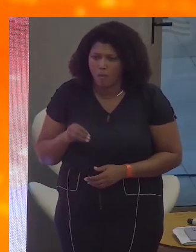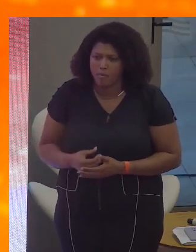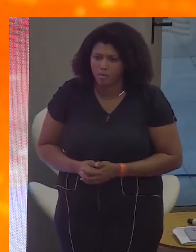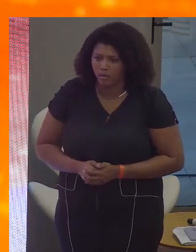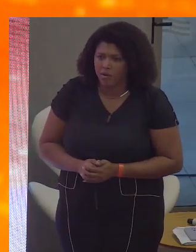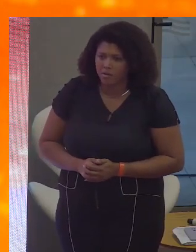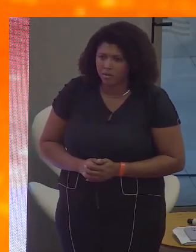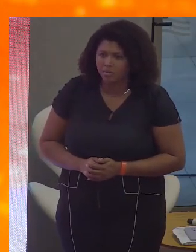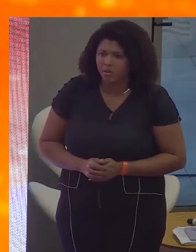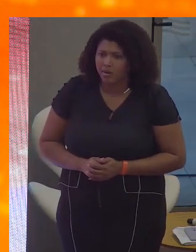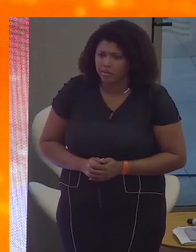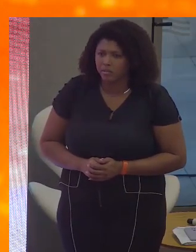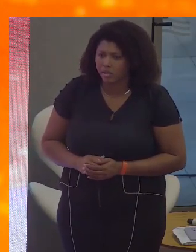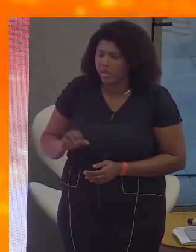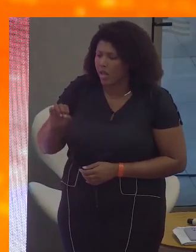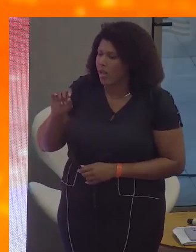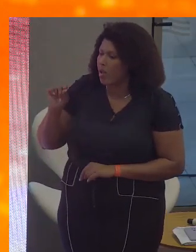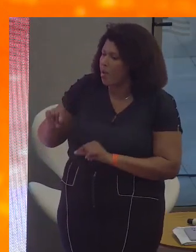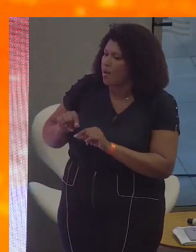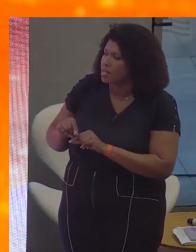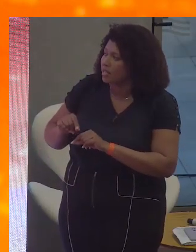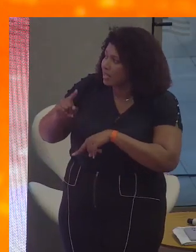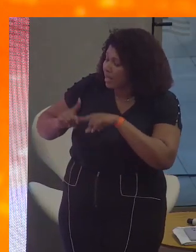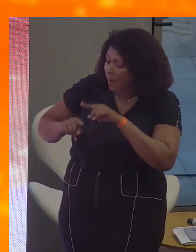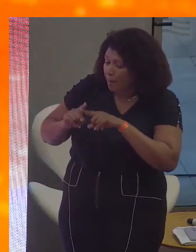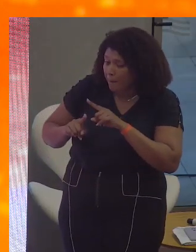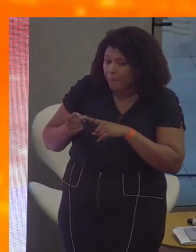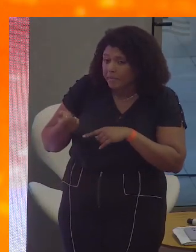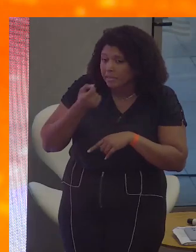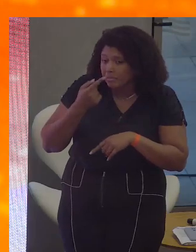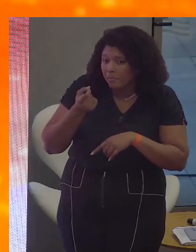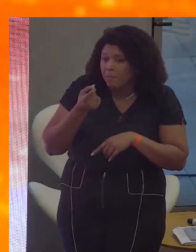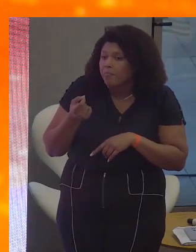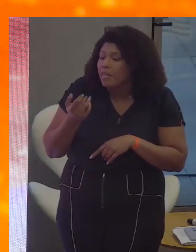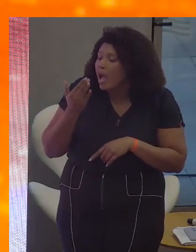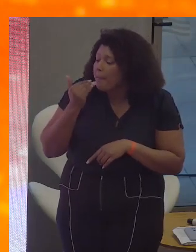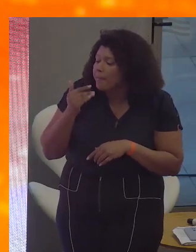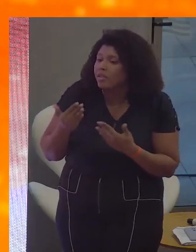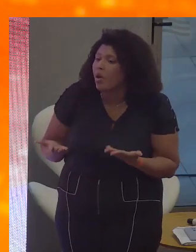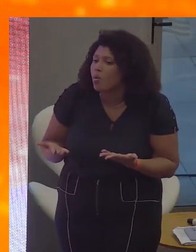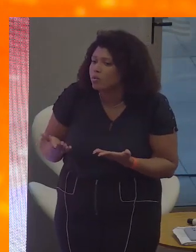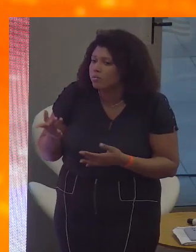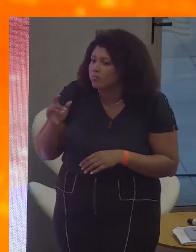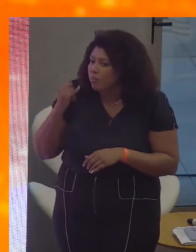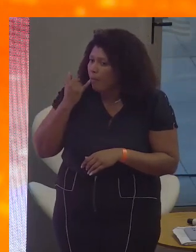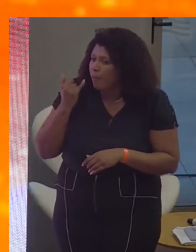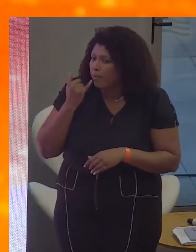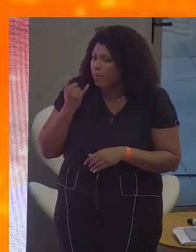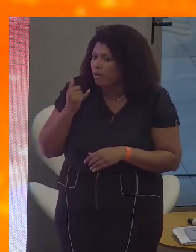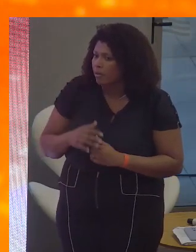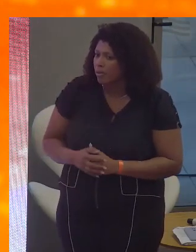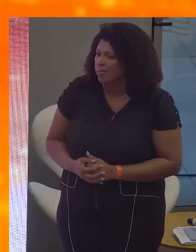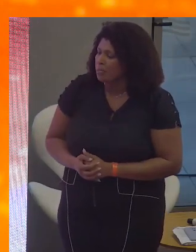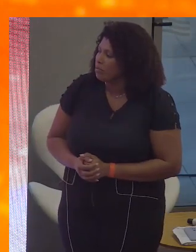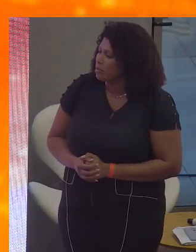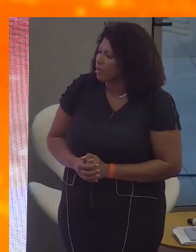é um suplemento alimentar para emagrecimento, tá? E aí o que tem? Olha que interessante.